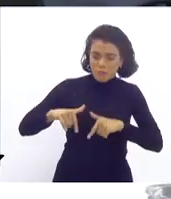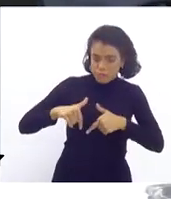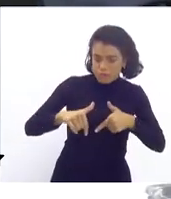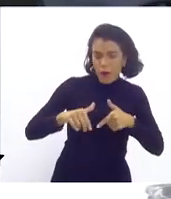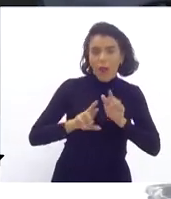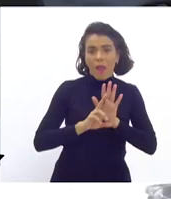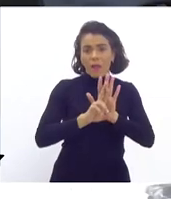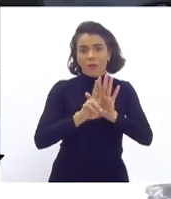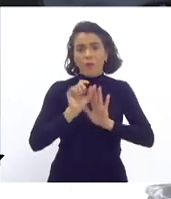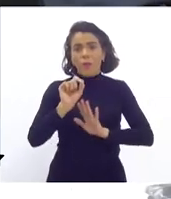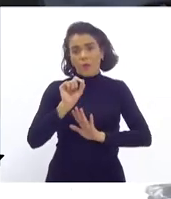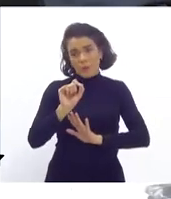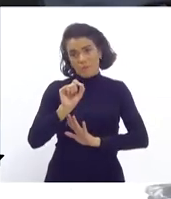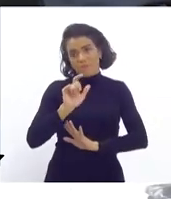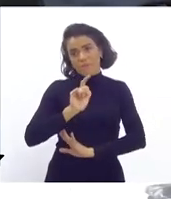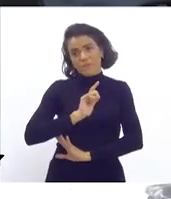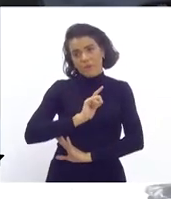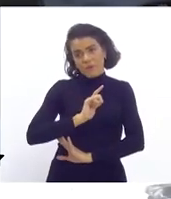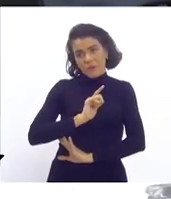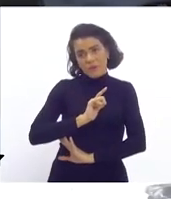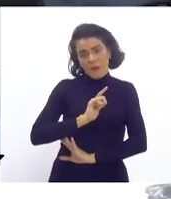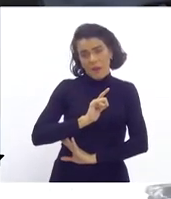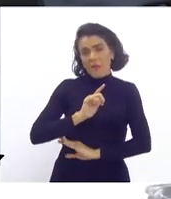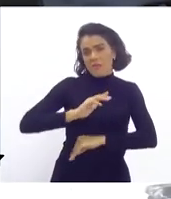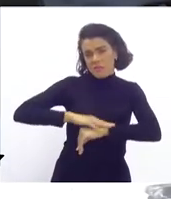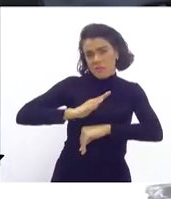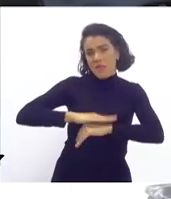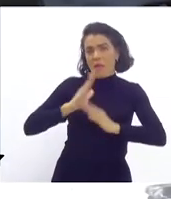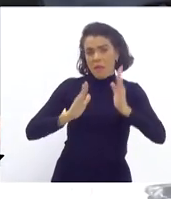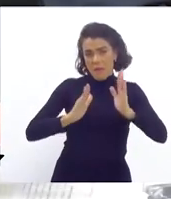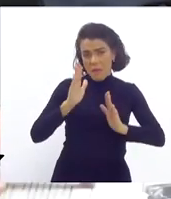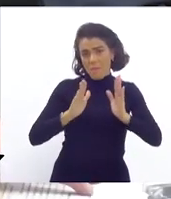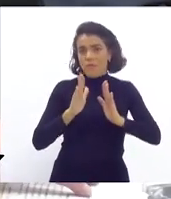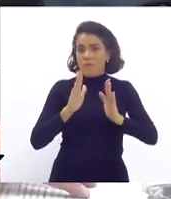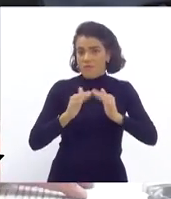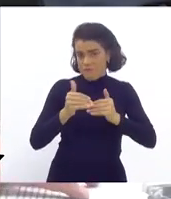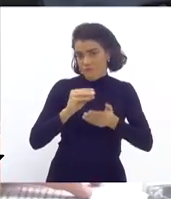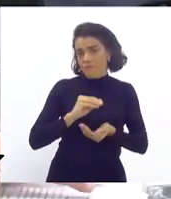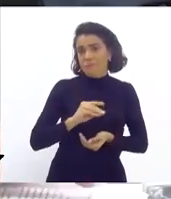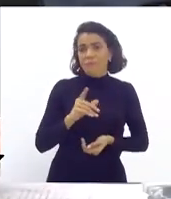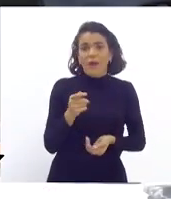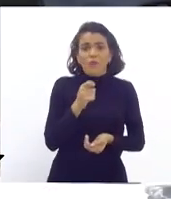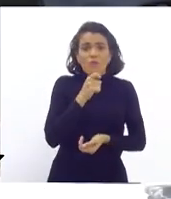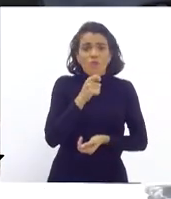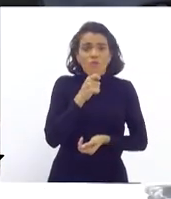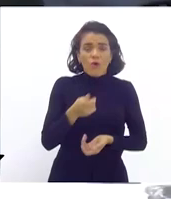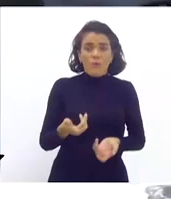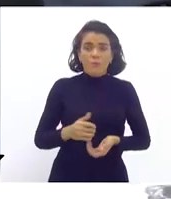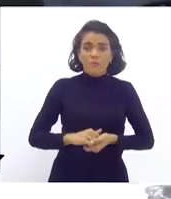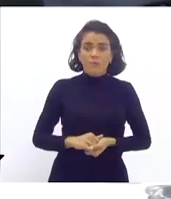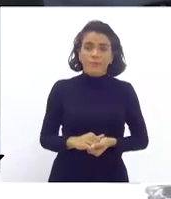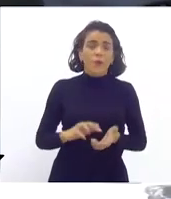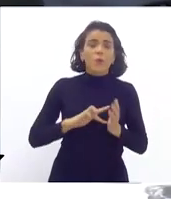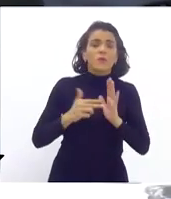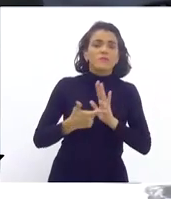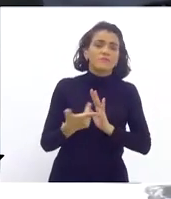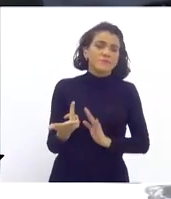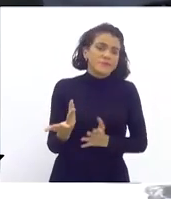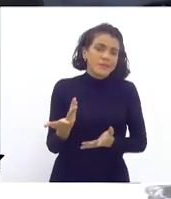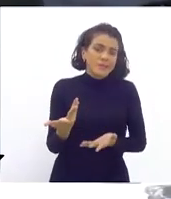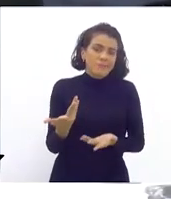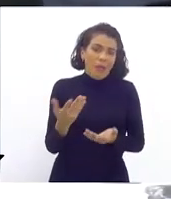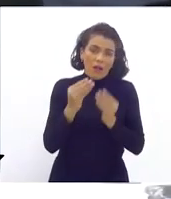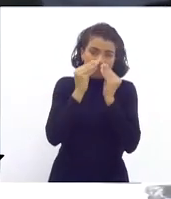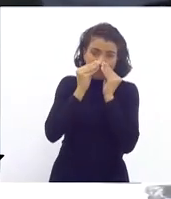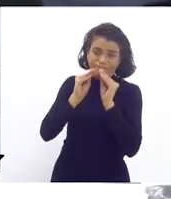embora ela tenha no CPC o tempo ainda para juntar da documentação pertinente Mas nem é isso se dignou ou seja completa deseja